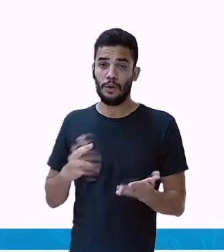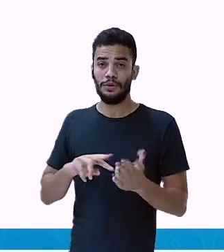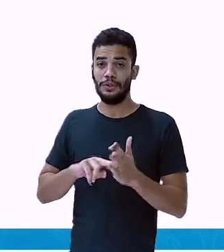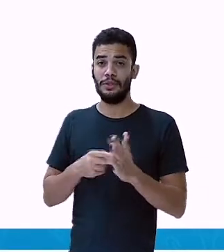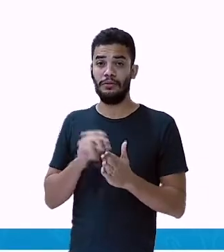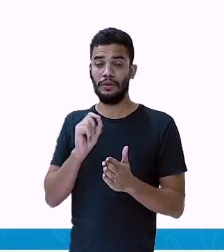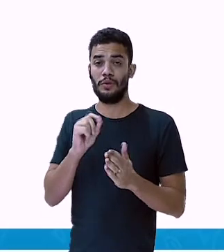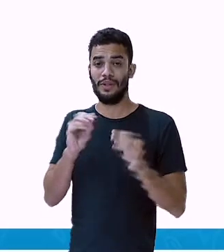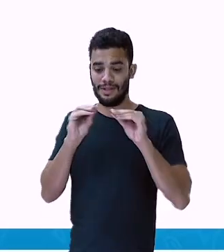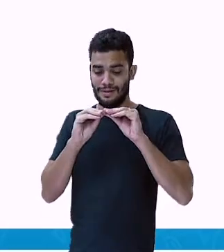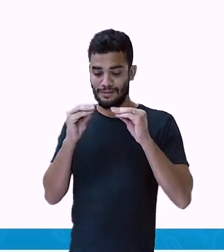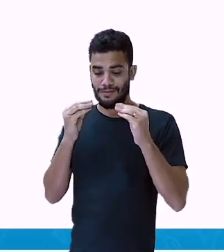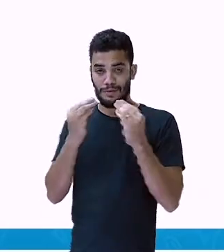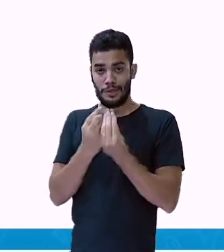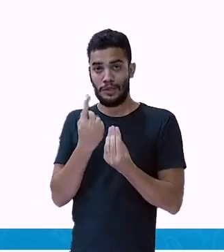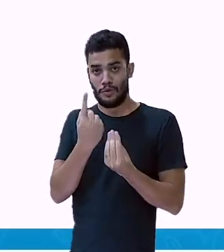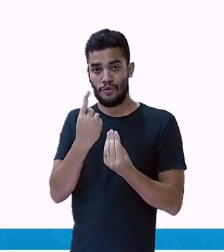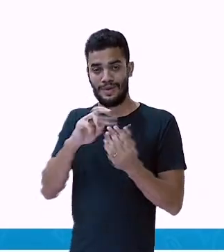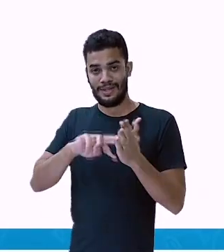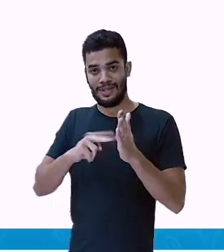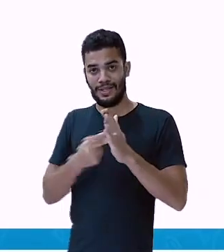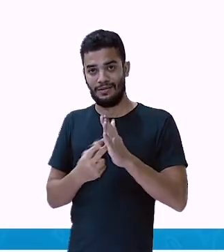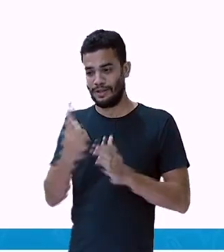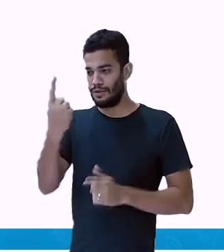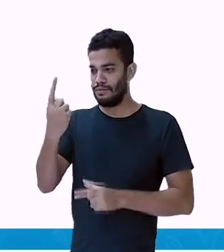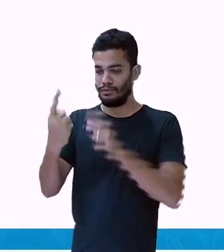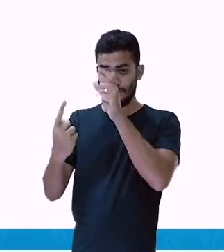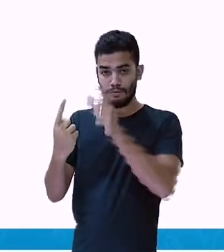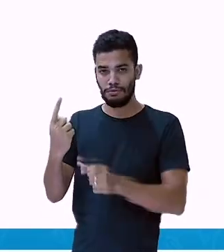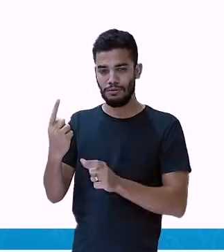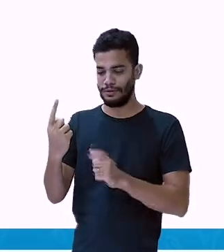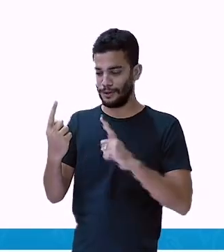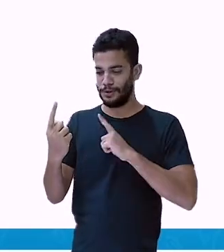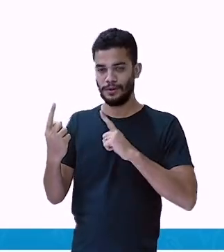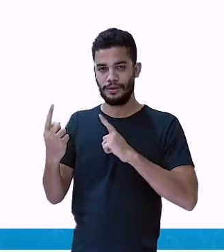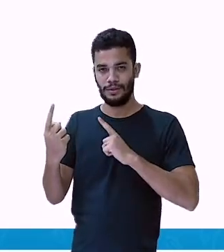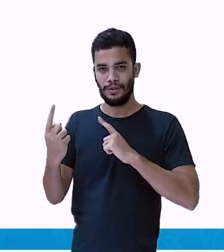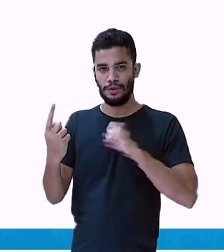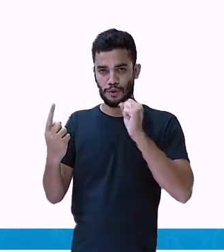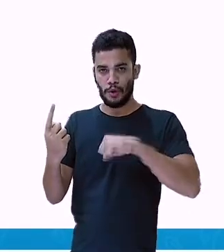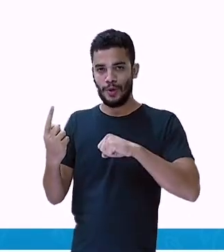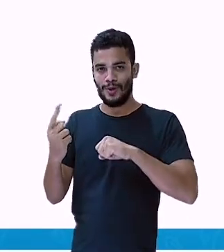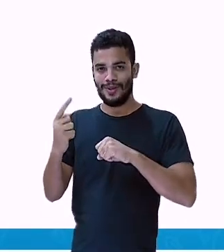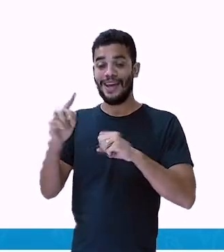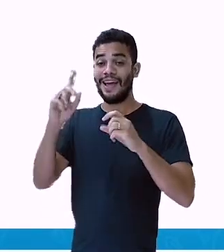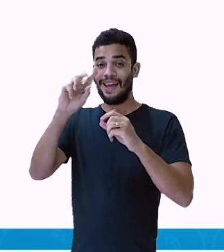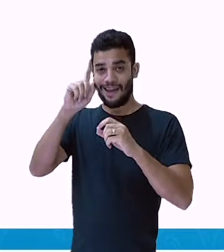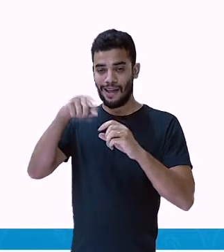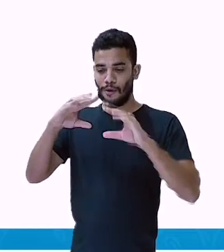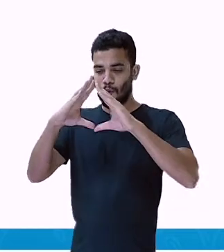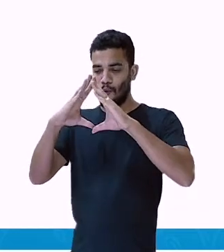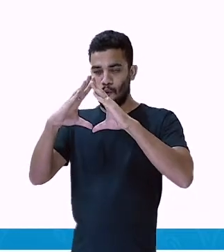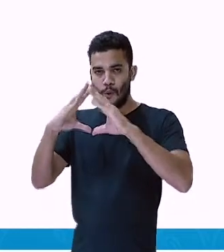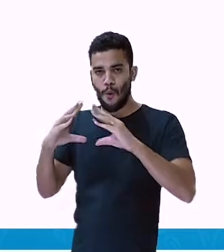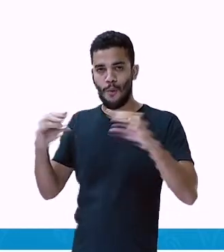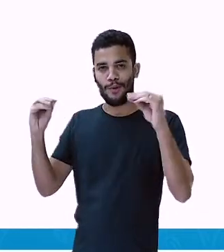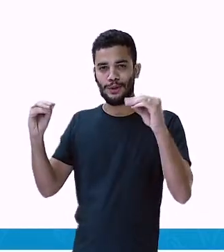uma fase, por isto igual, né? Único aspecto. E ainda a gente